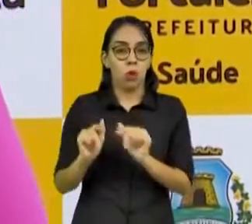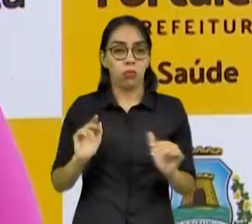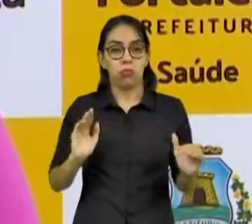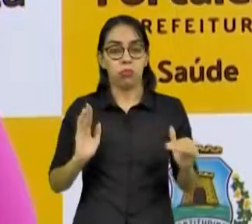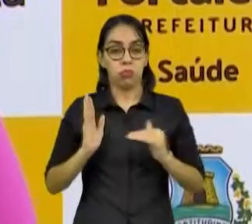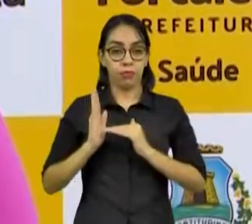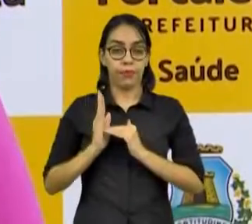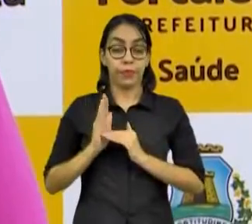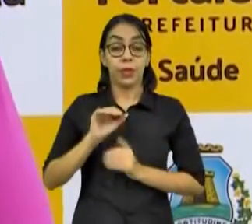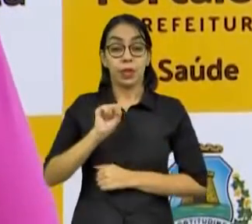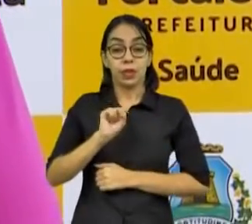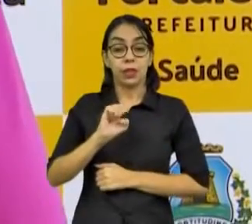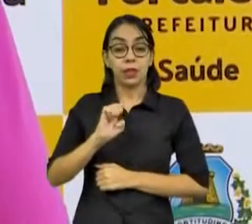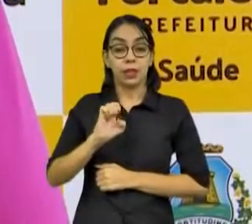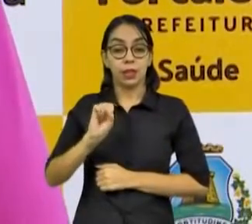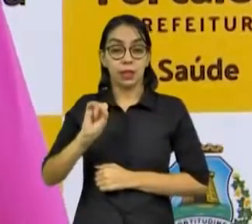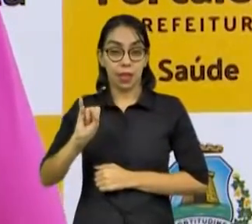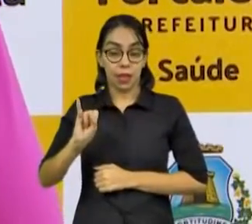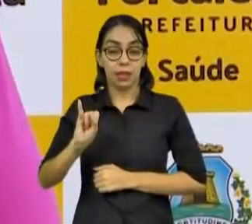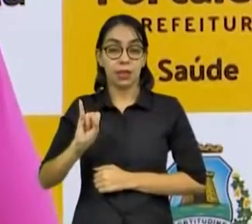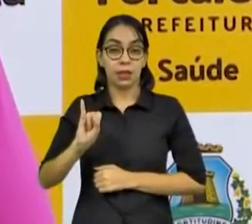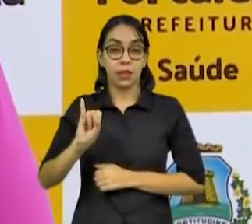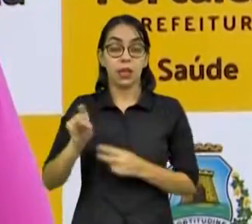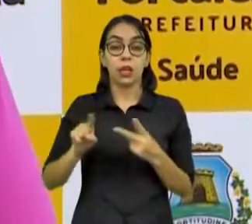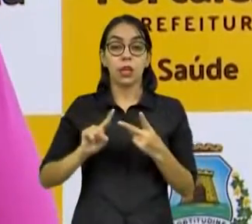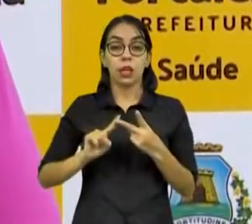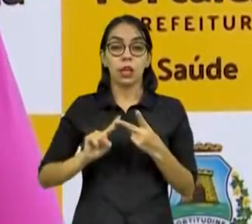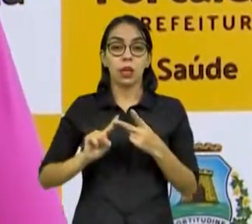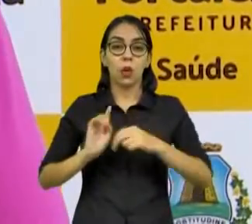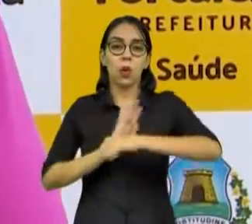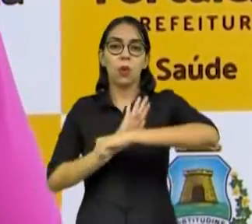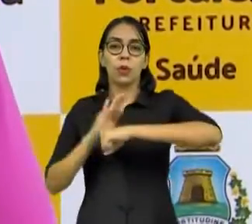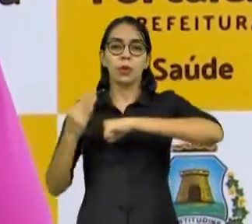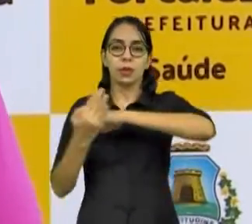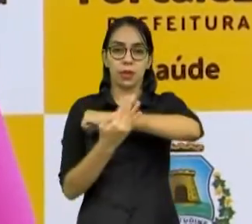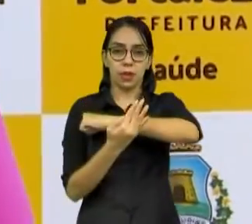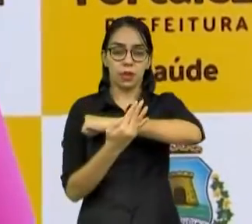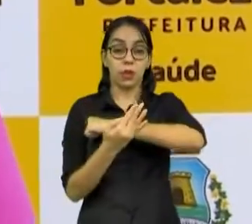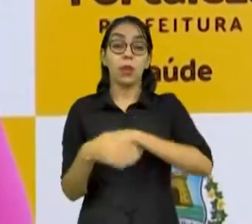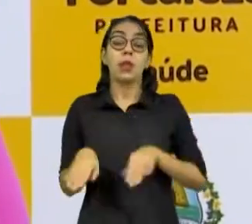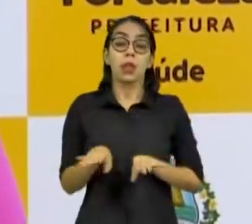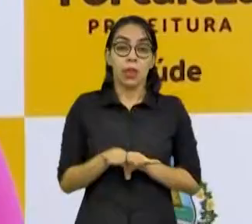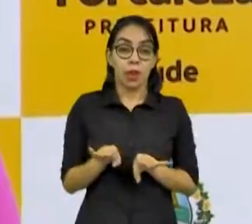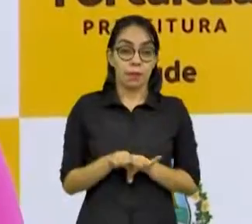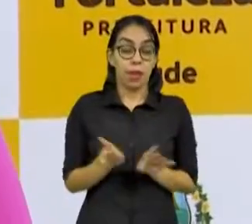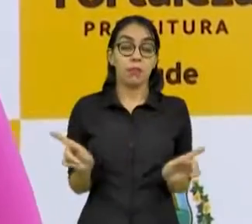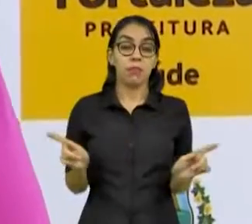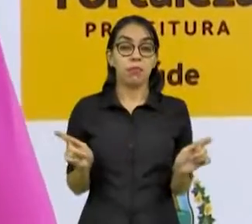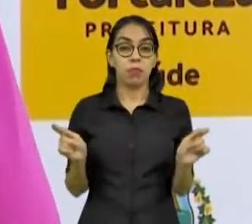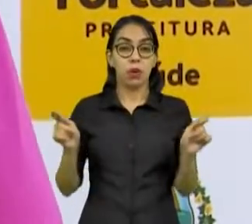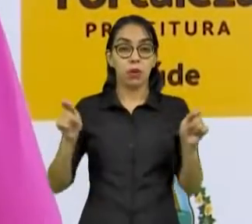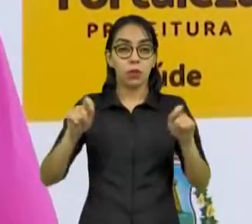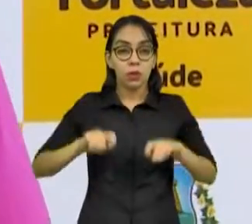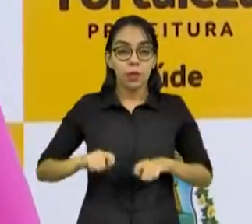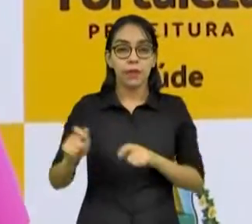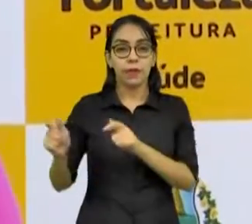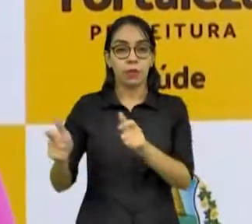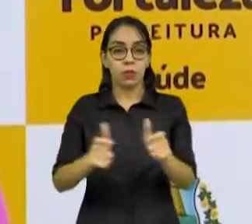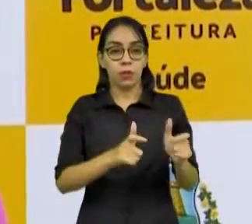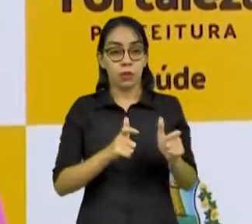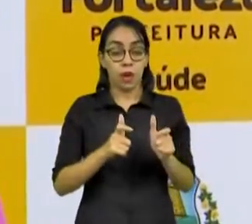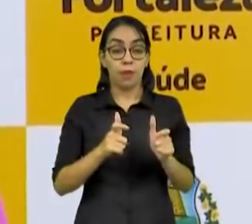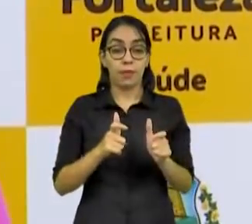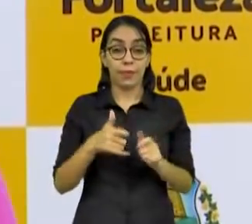SESI Parangaba e o Centro de Eventos na modalidade drive-thru. Então, são vários locais que os idosos a partir